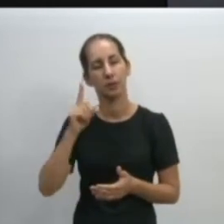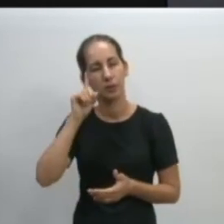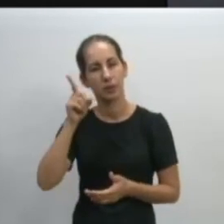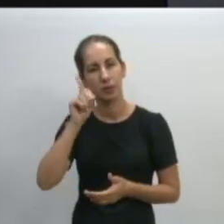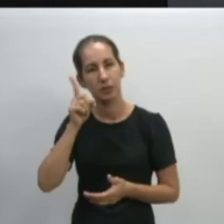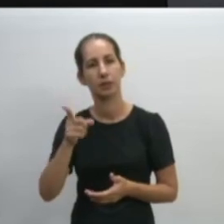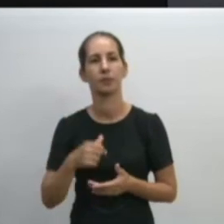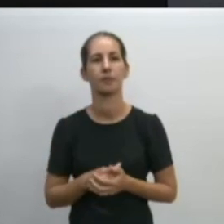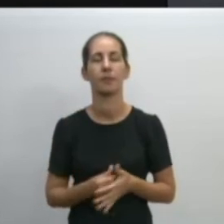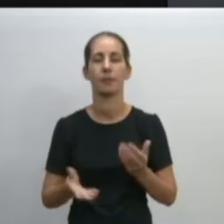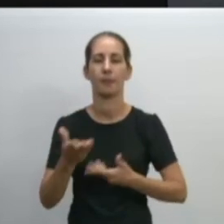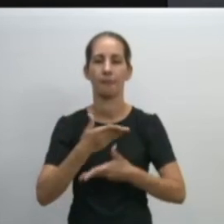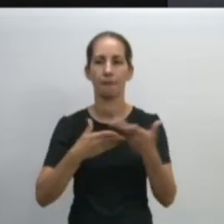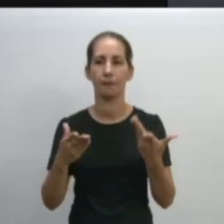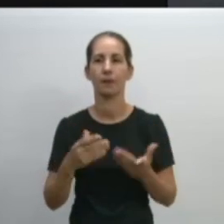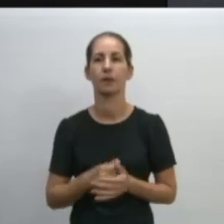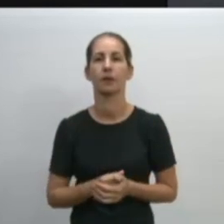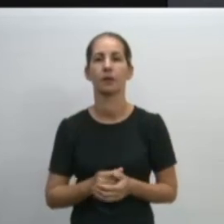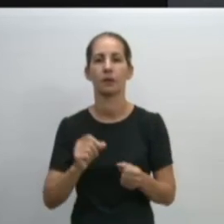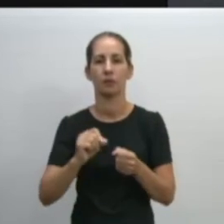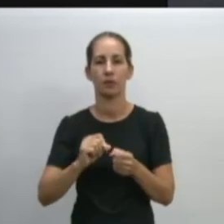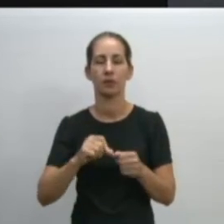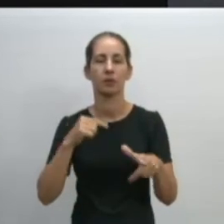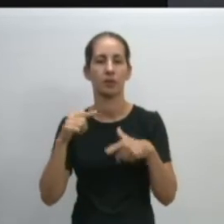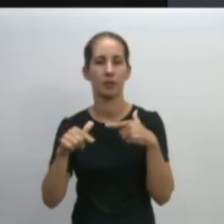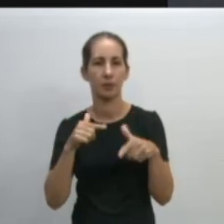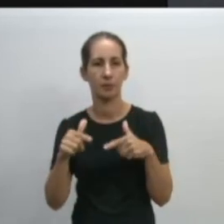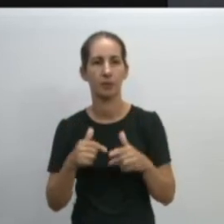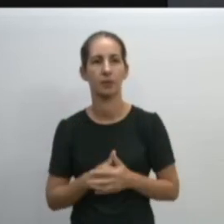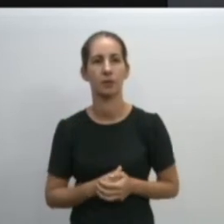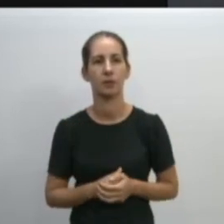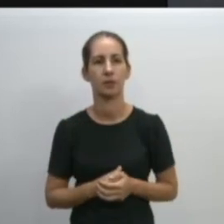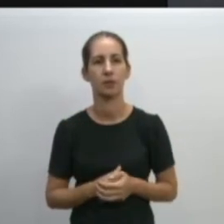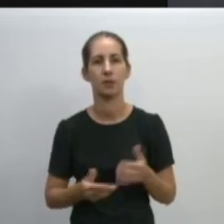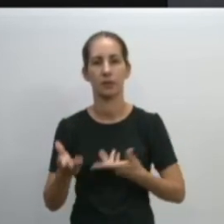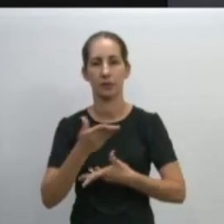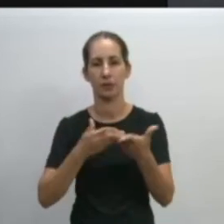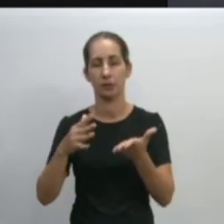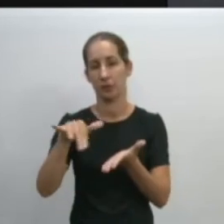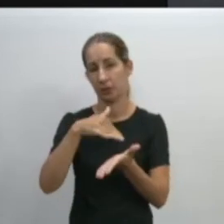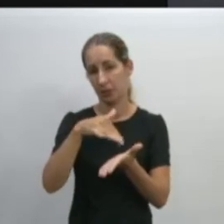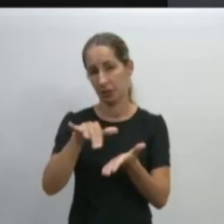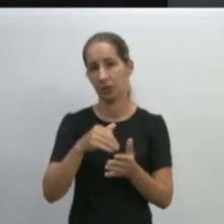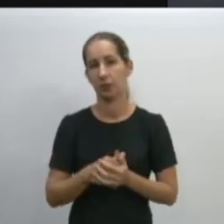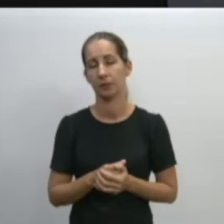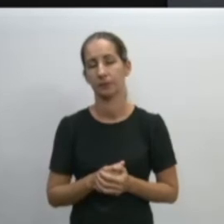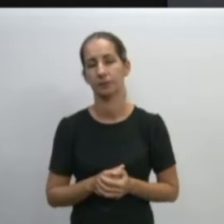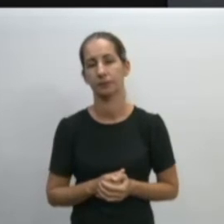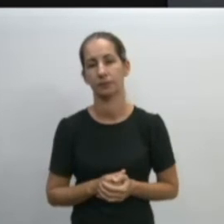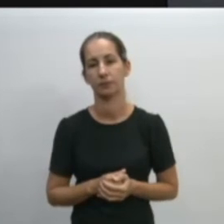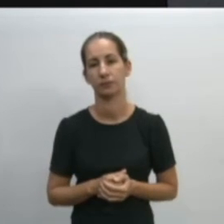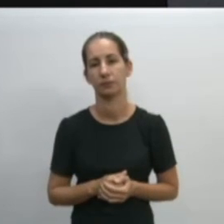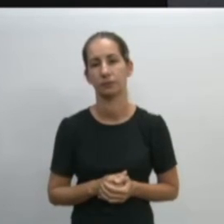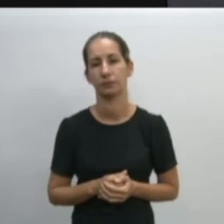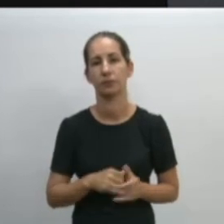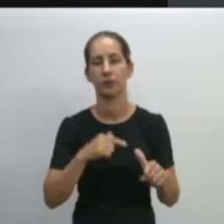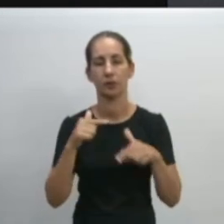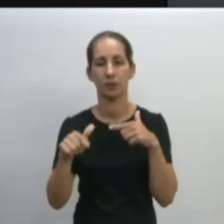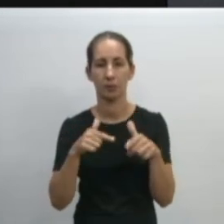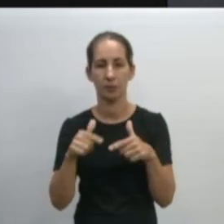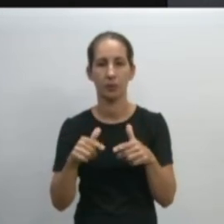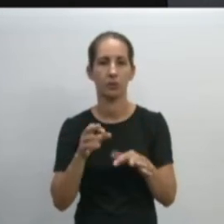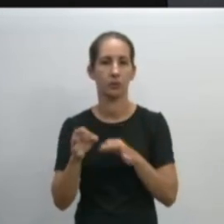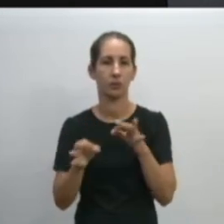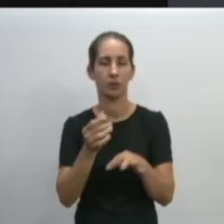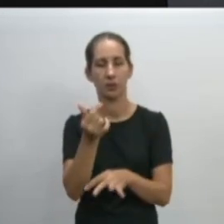dia buscando fazer alguma ação através da secretaria que ele está no exercício como